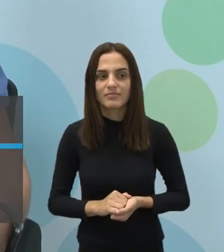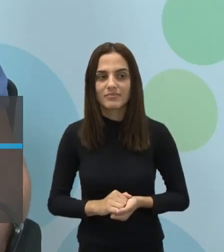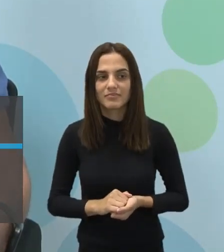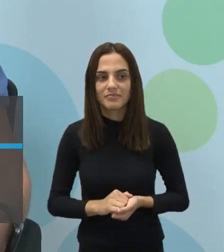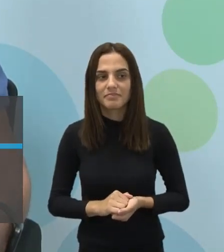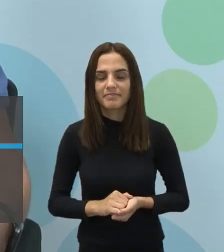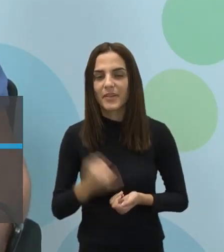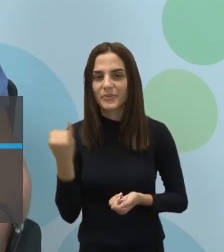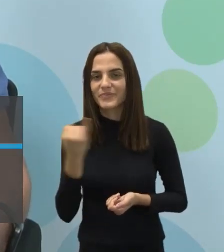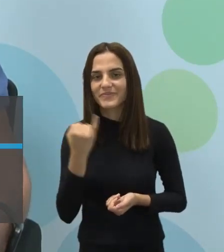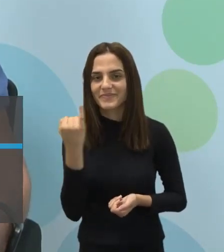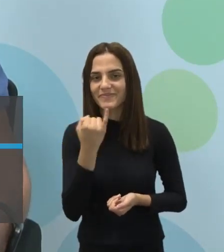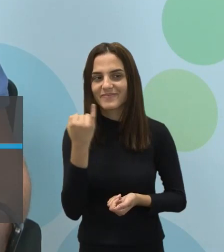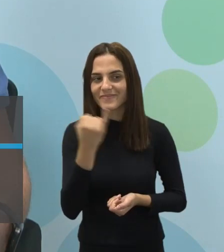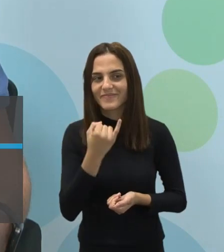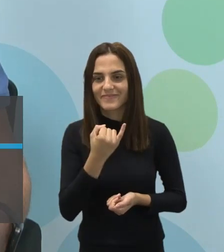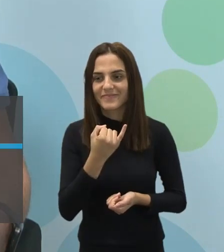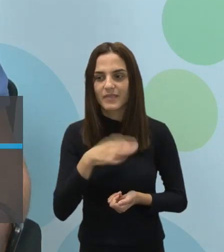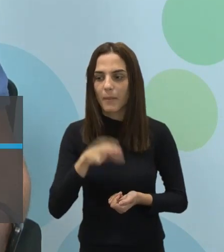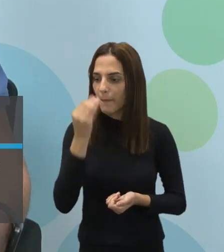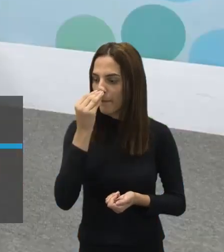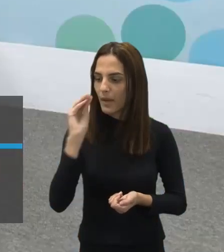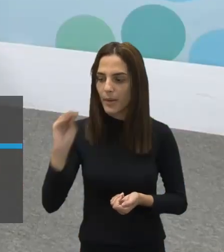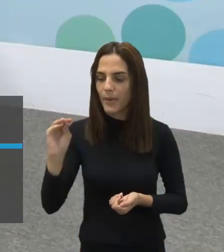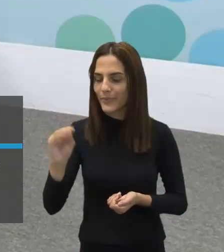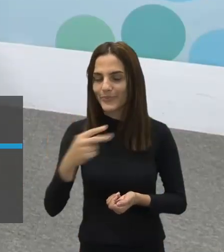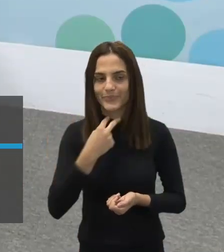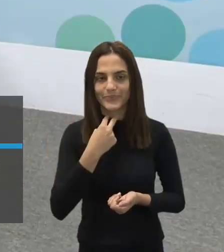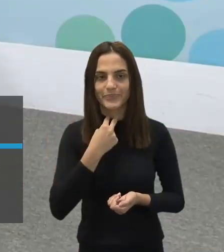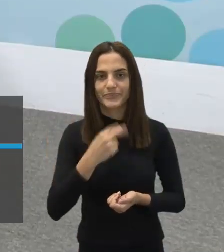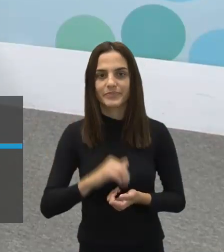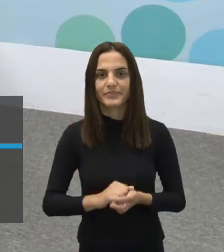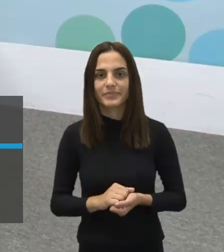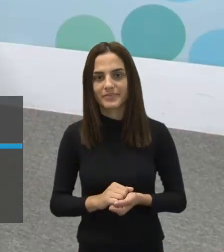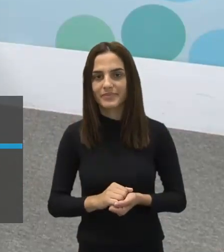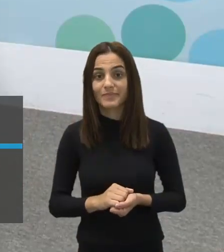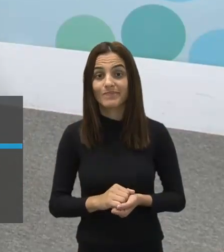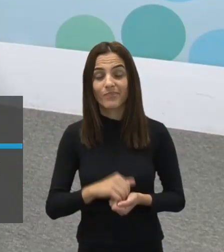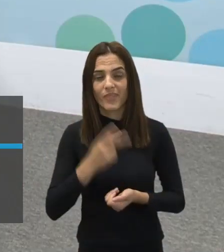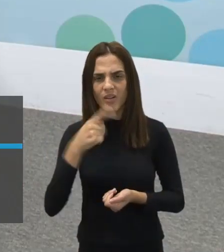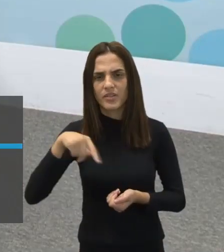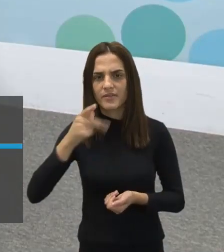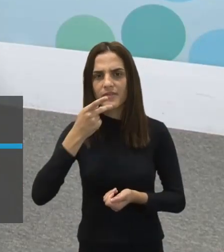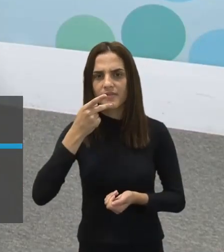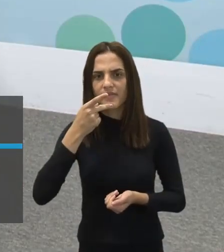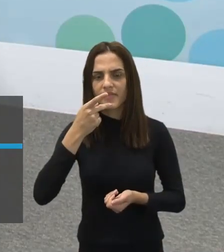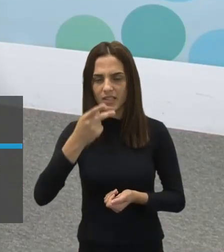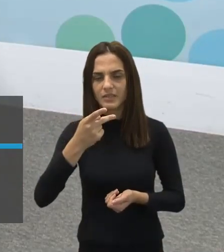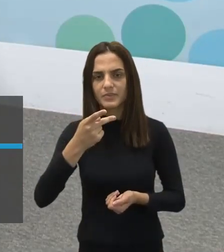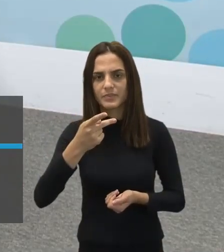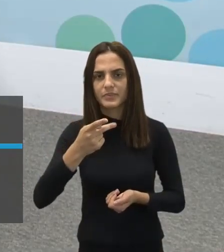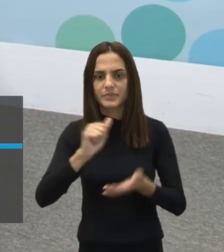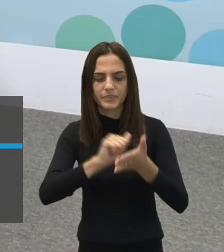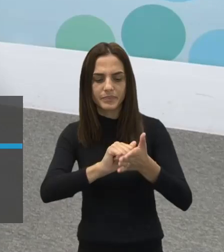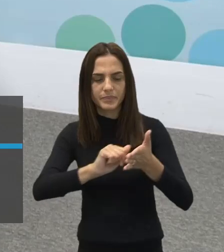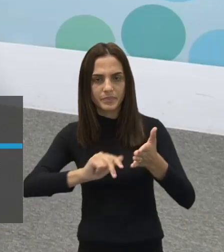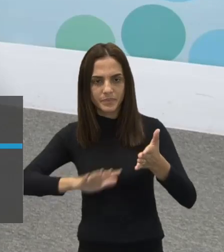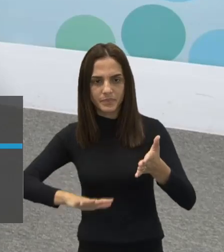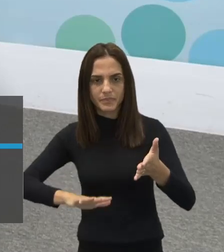que são fundamentais, não dá para deixar de lado. Então, nós, falando aí ainda dessa